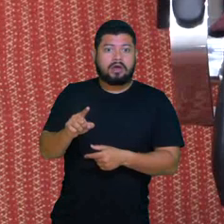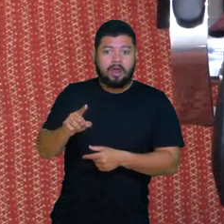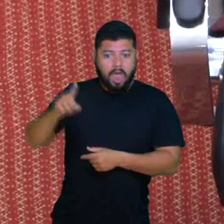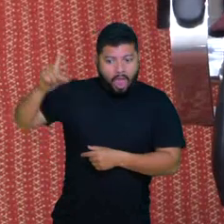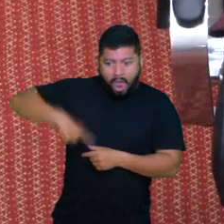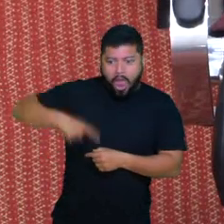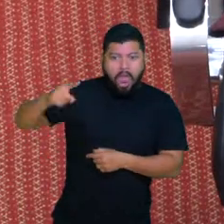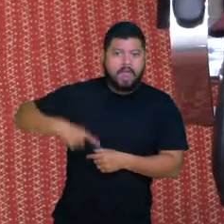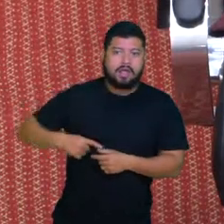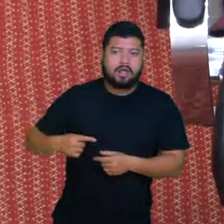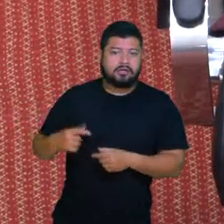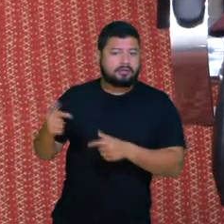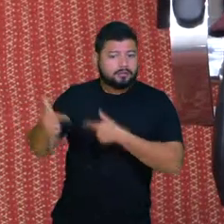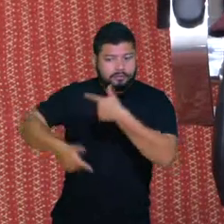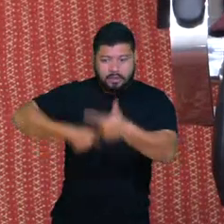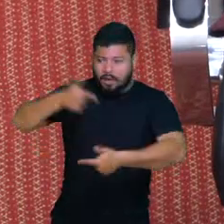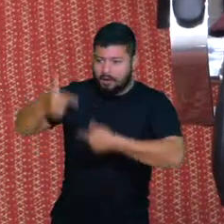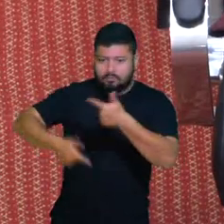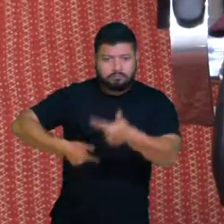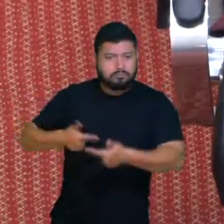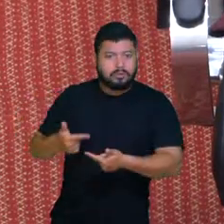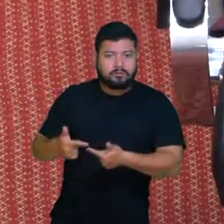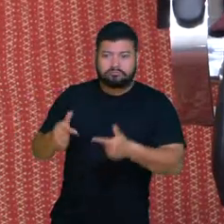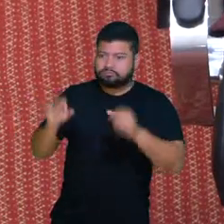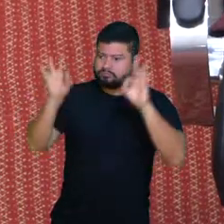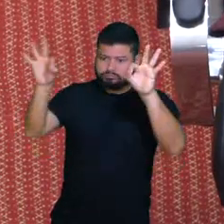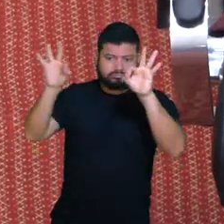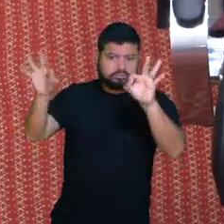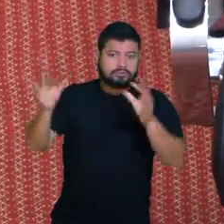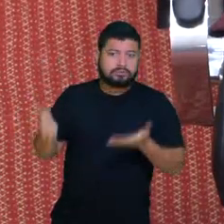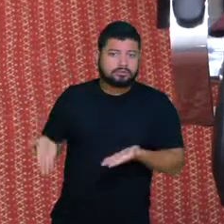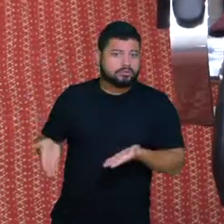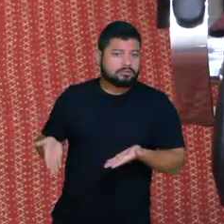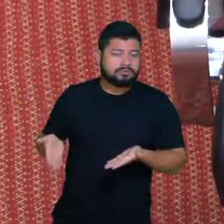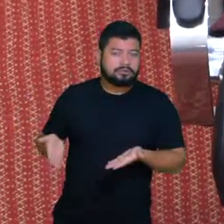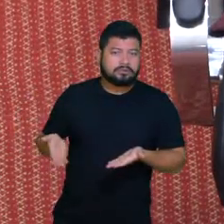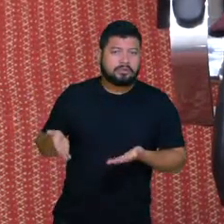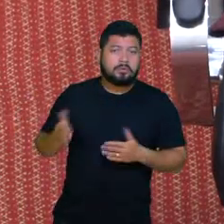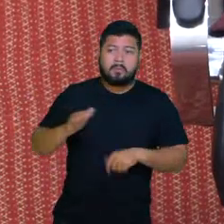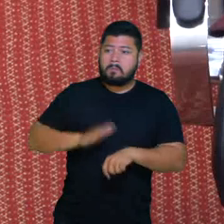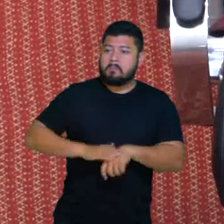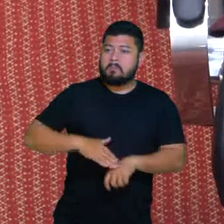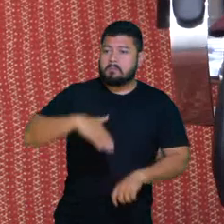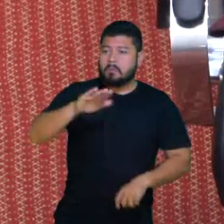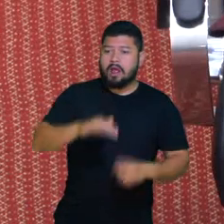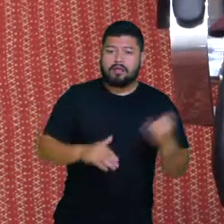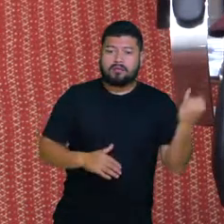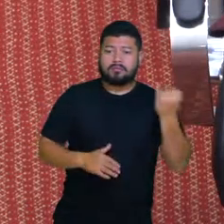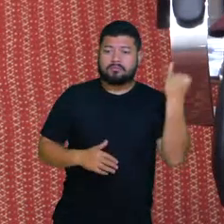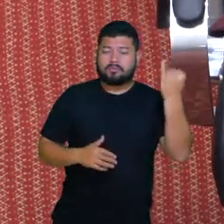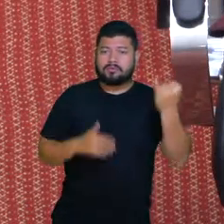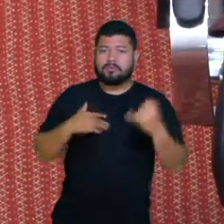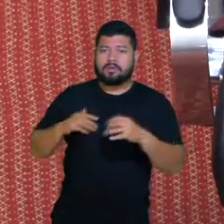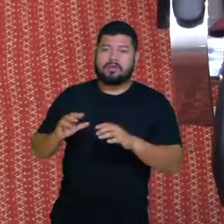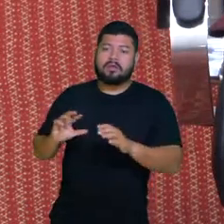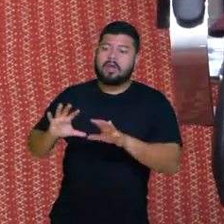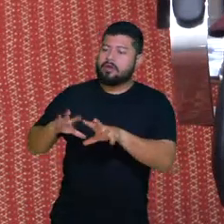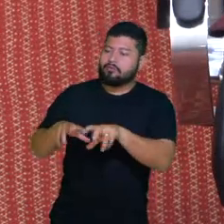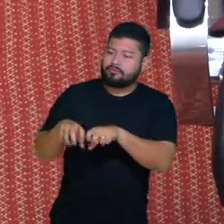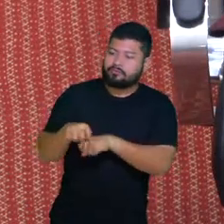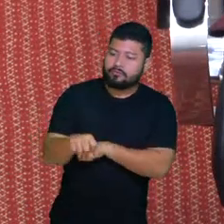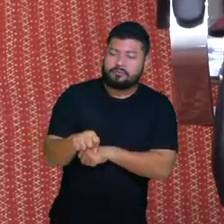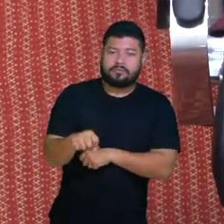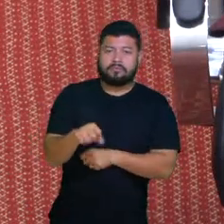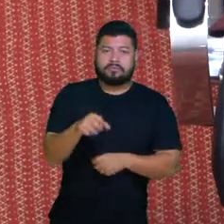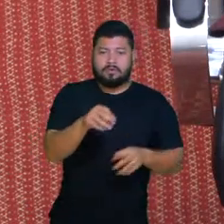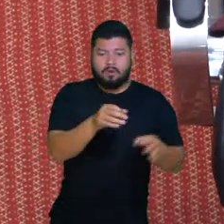trabalho então mais do que a formação mais do que organizar realmente